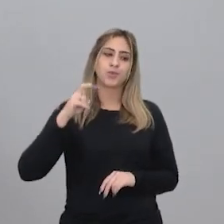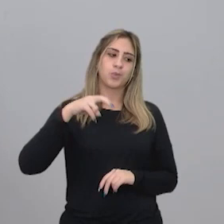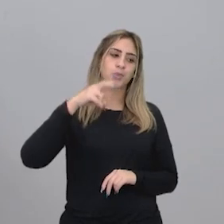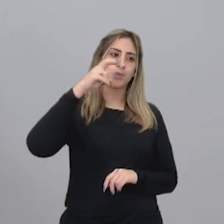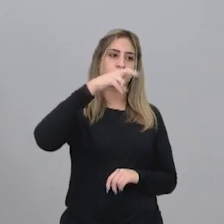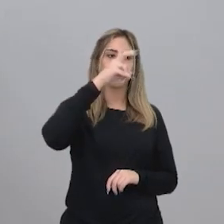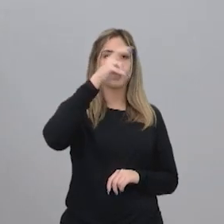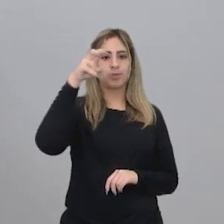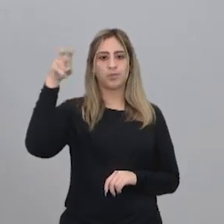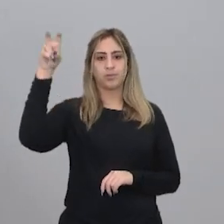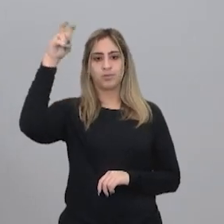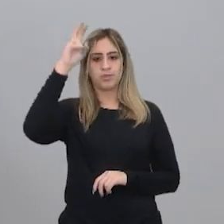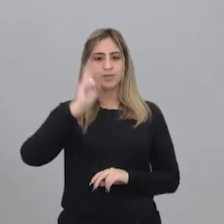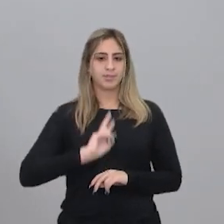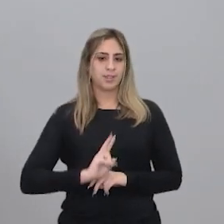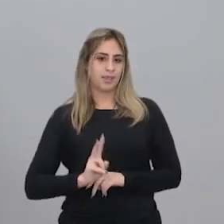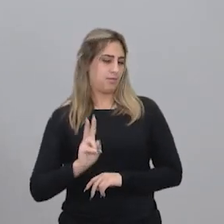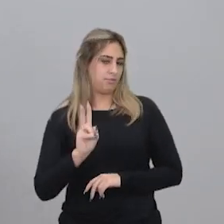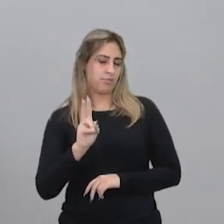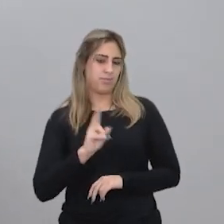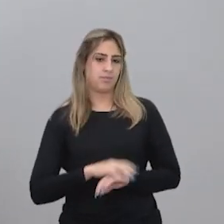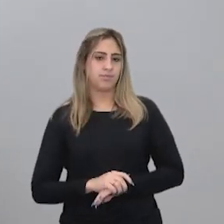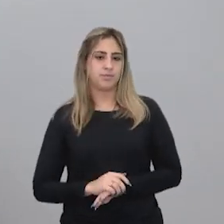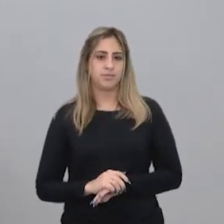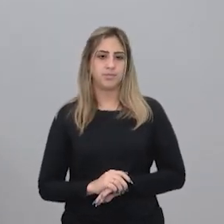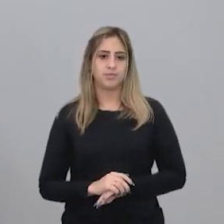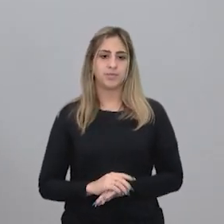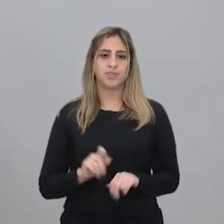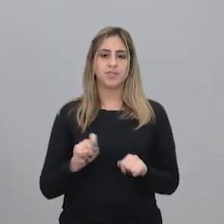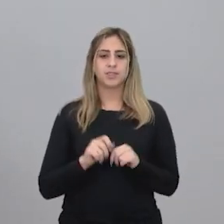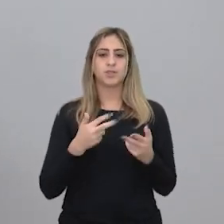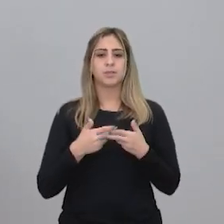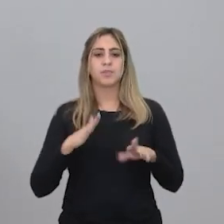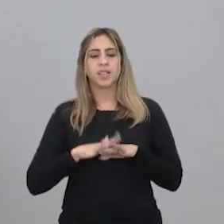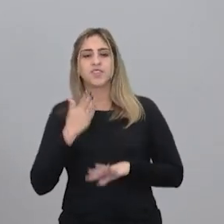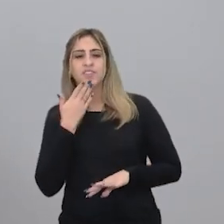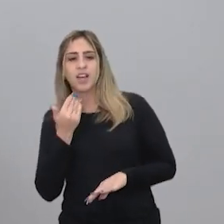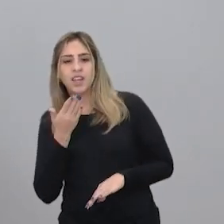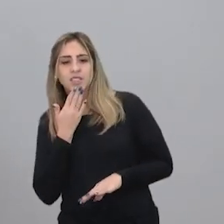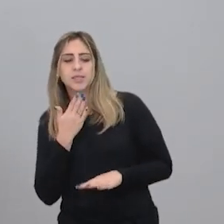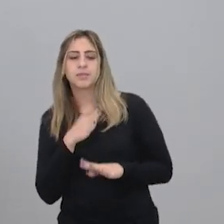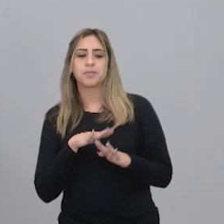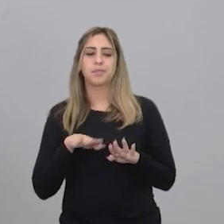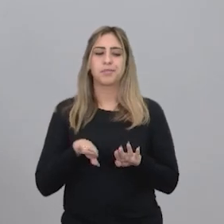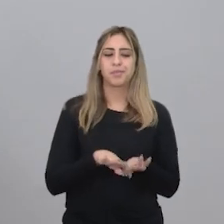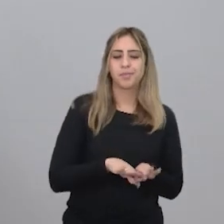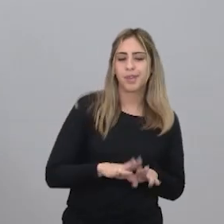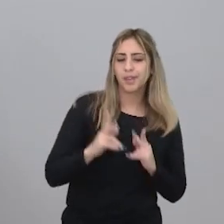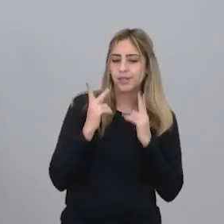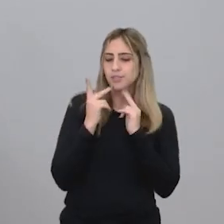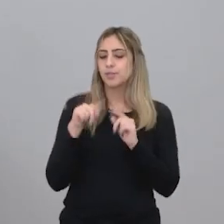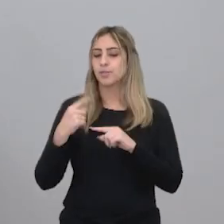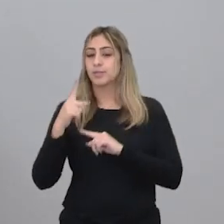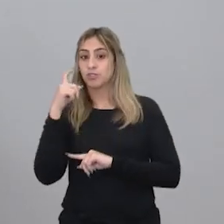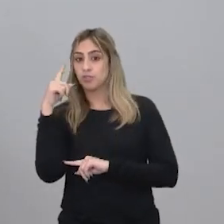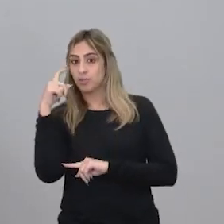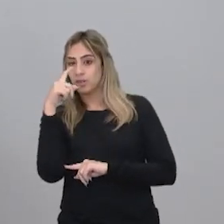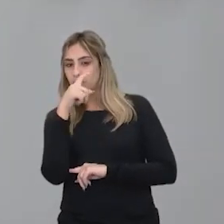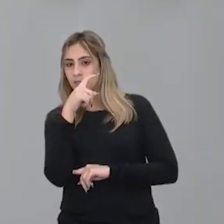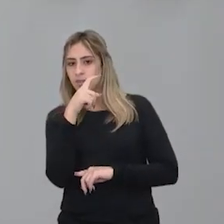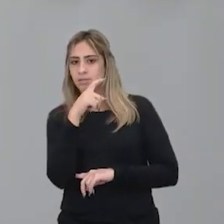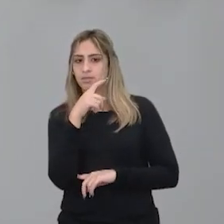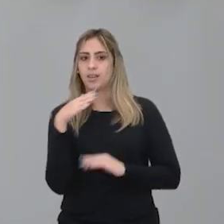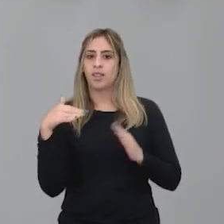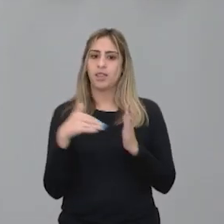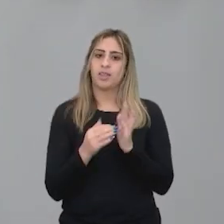fui, assim, fazendo coisas mais fáceis, depois médio, depois um pouco mais difícil, e